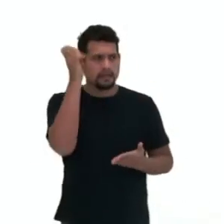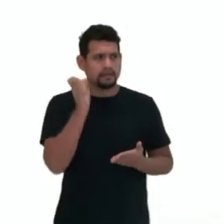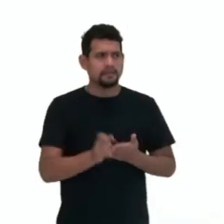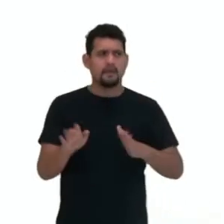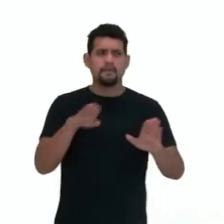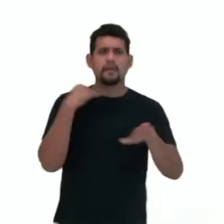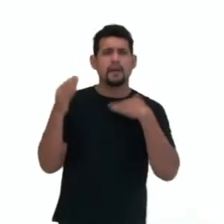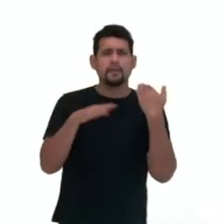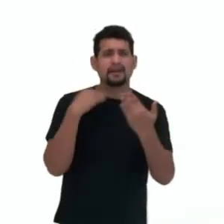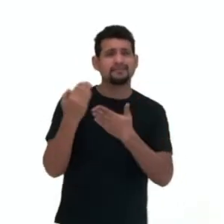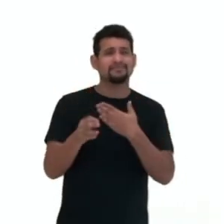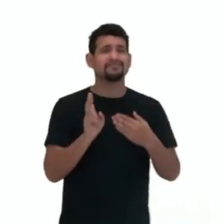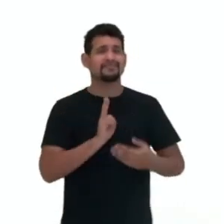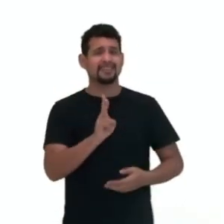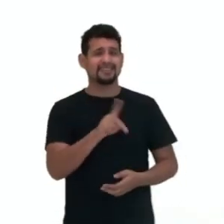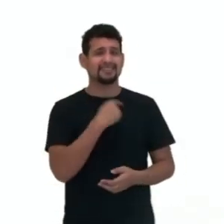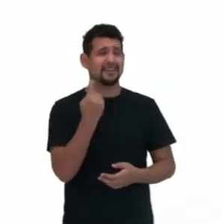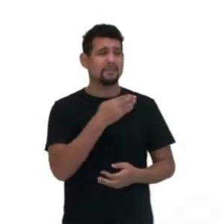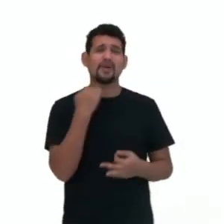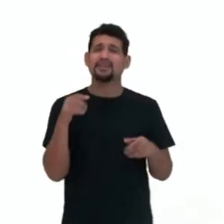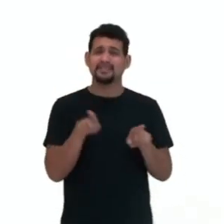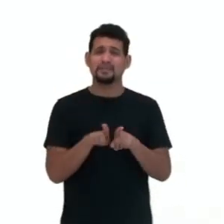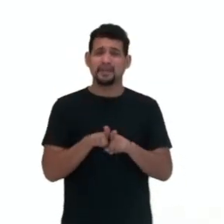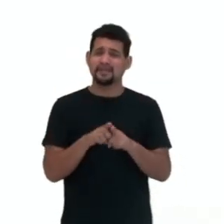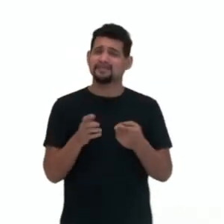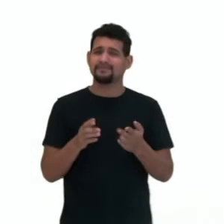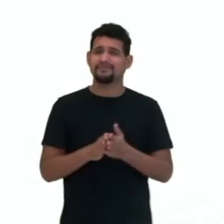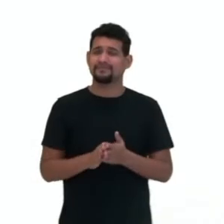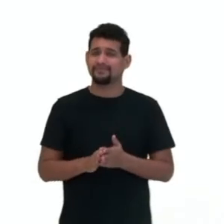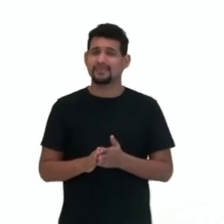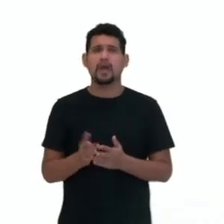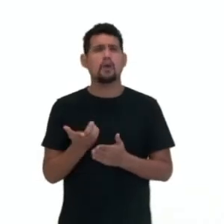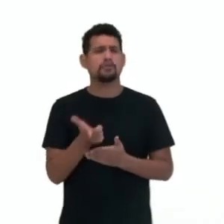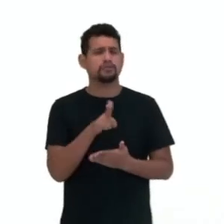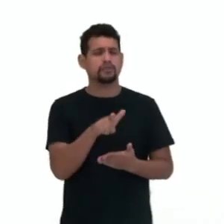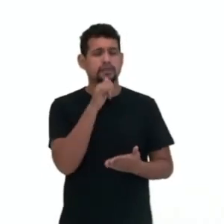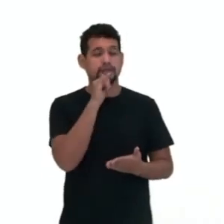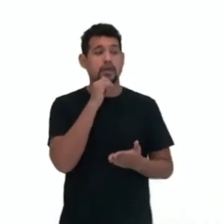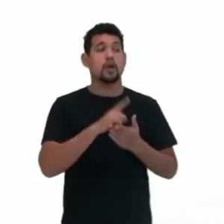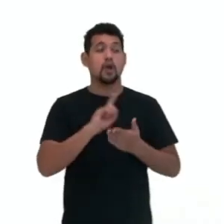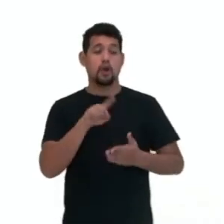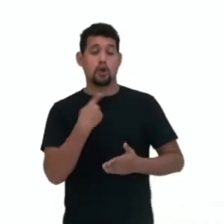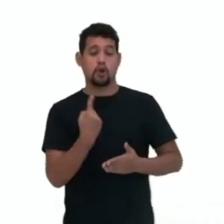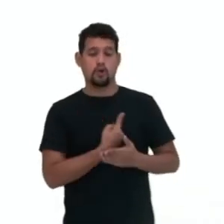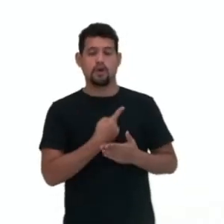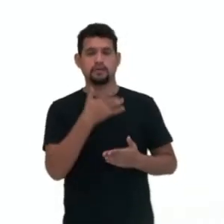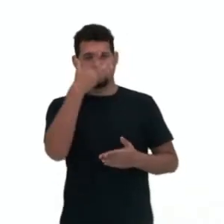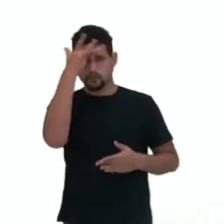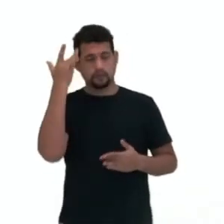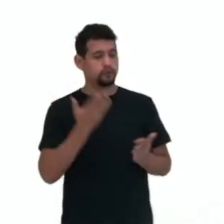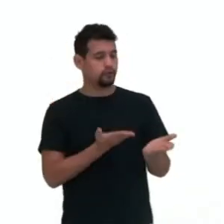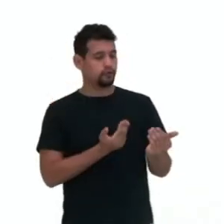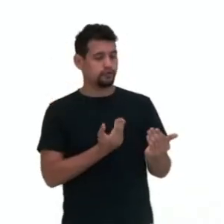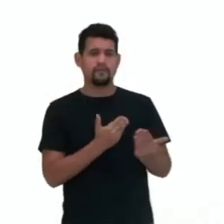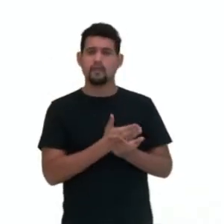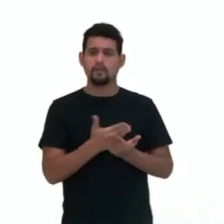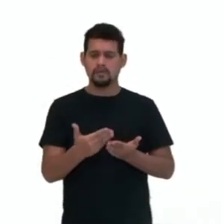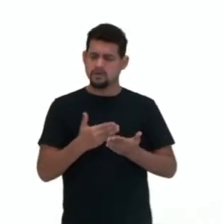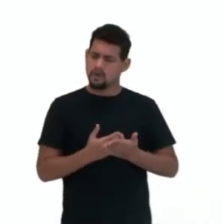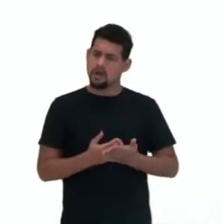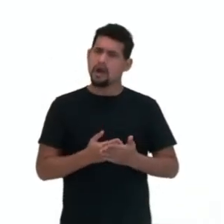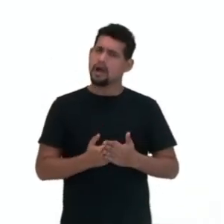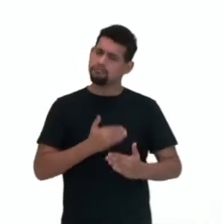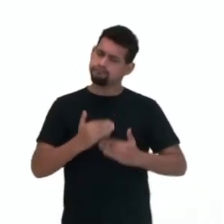morreram, estão morrendo e nós vamos morrer por causa disso. Aí ele continua, nós, os jovens, começamos a nos